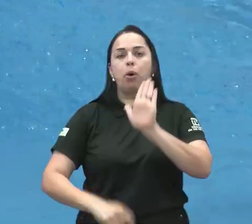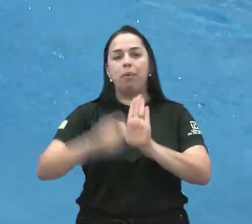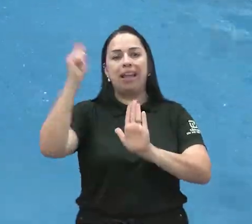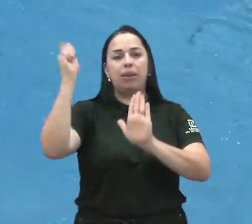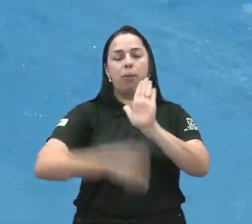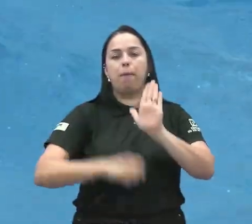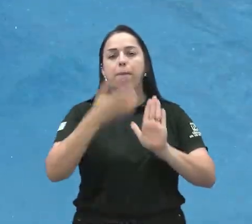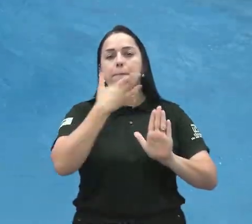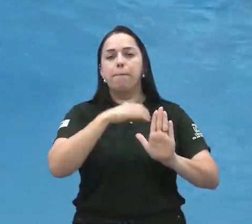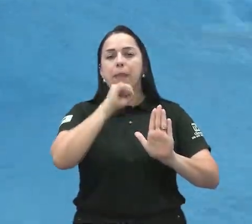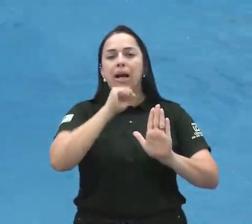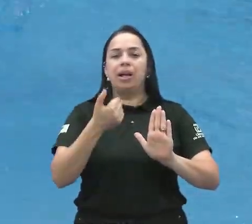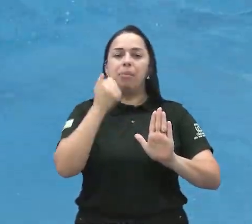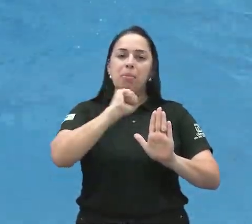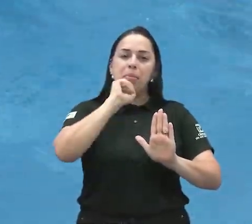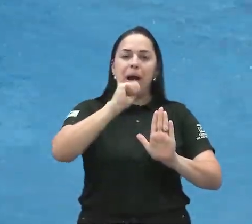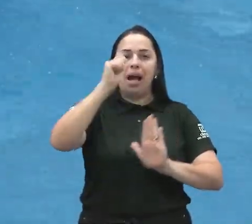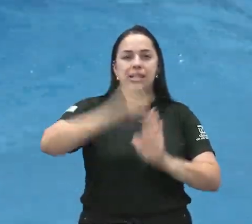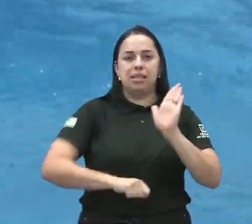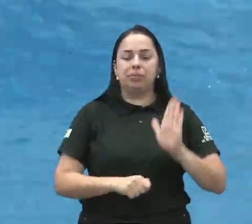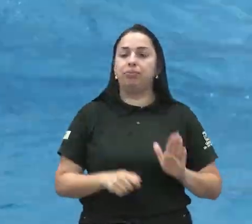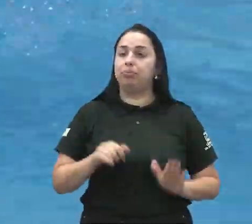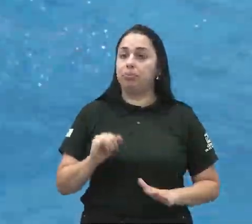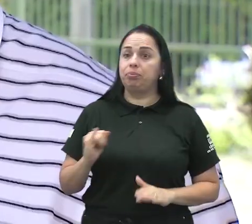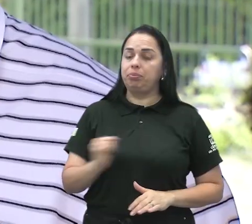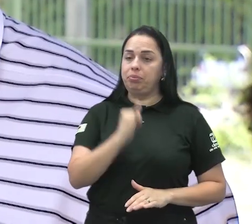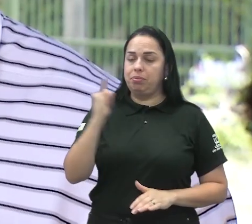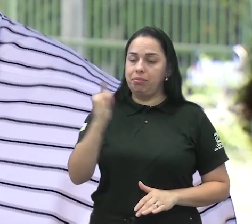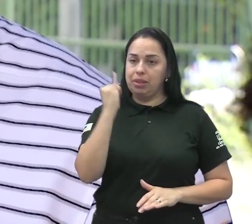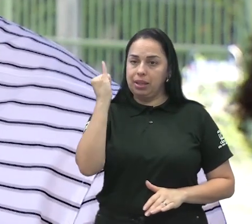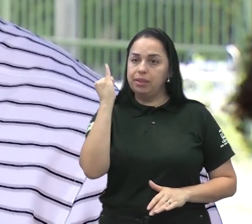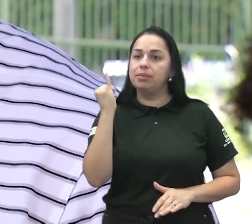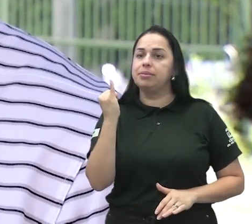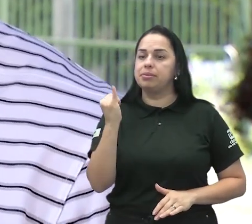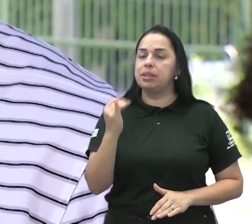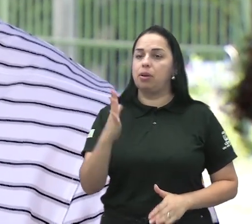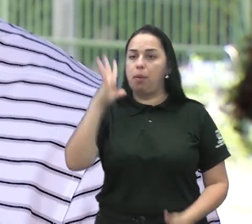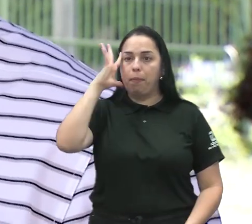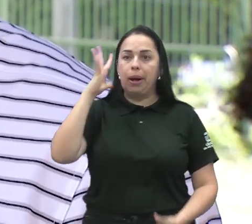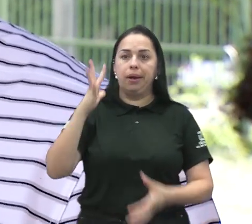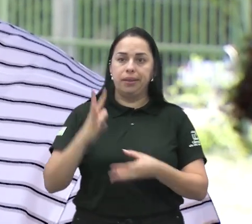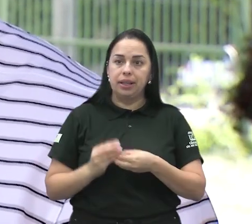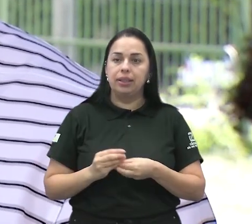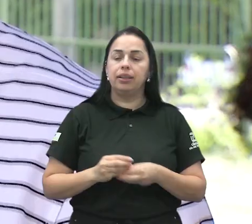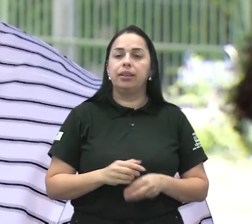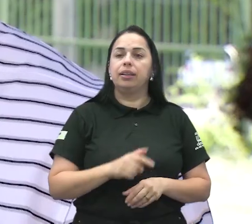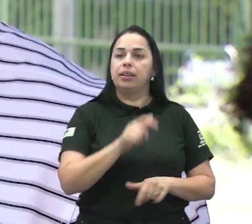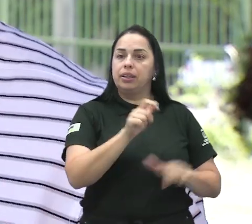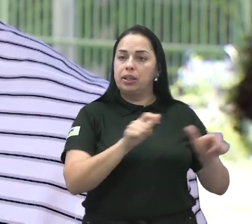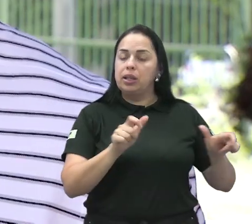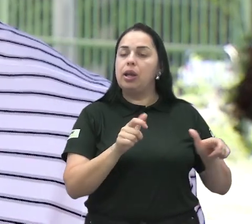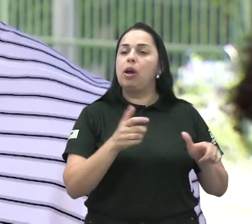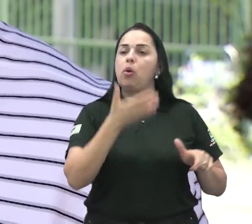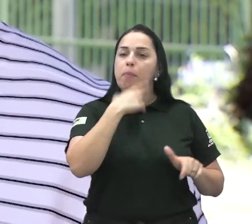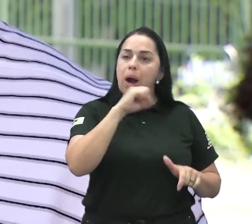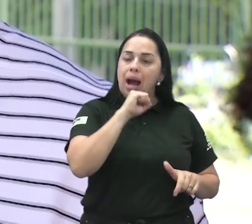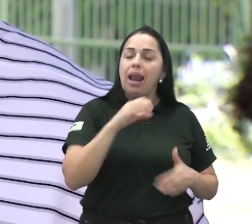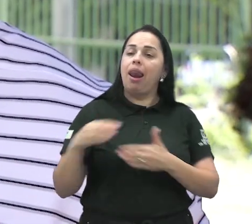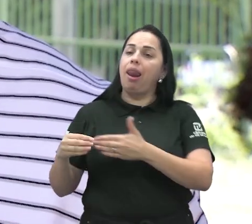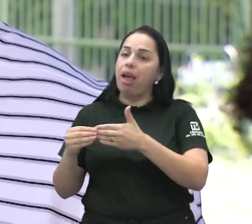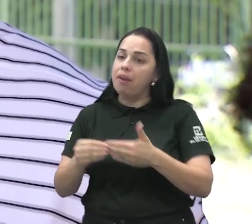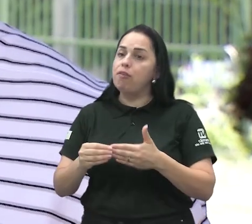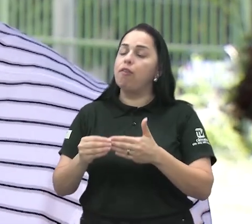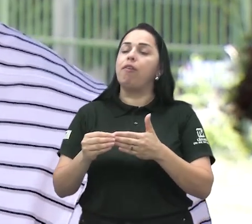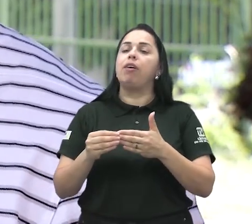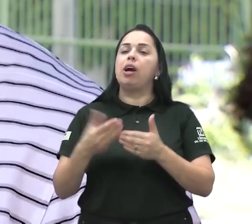apresentar autorização assinada pelo responsável. Muito importante que a população entenda isso, né? Que os pais acompanhem seus filhos,